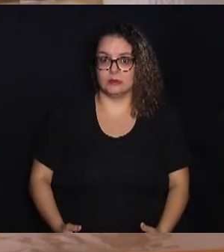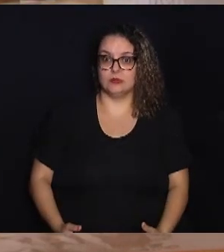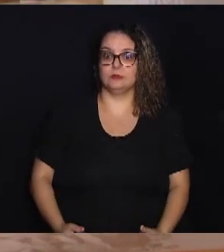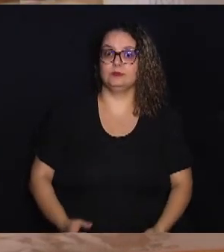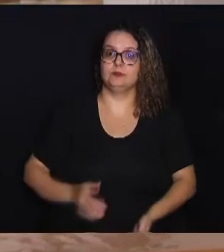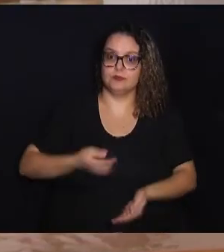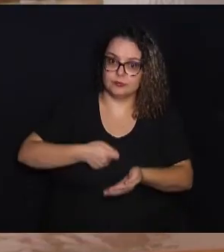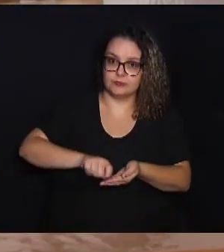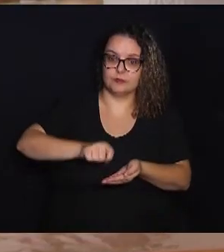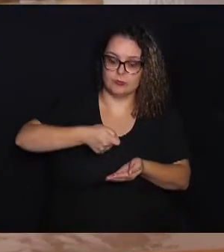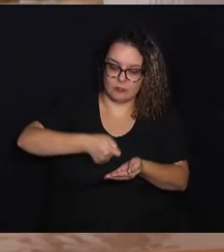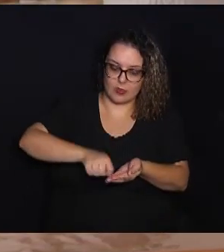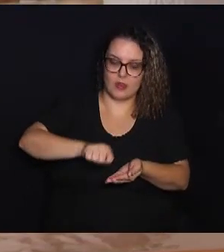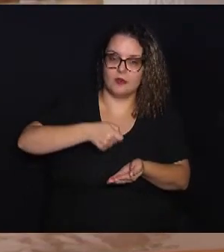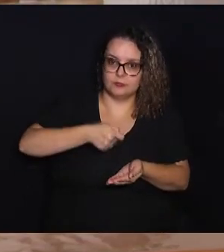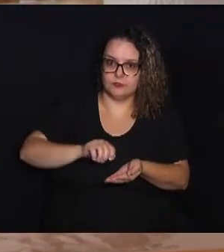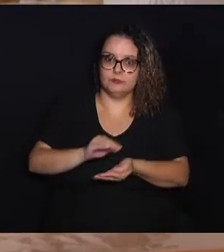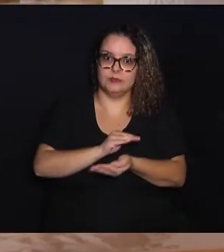Rolando.